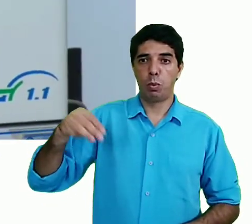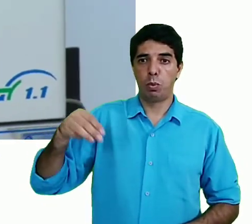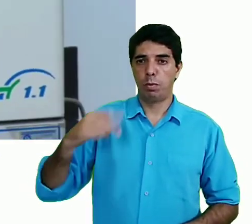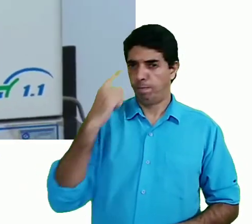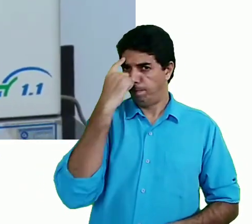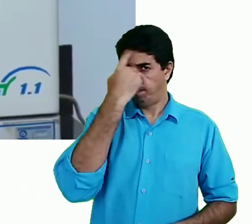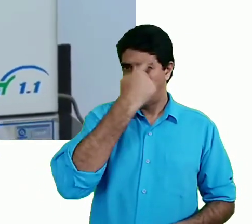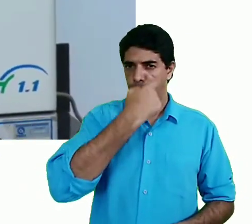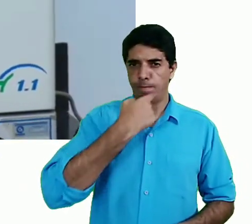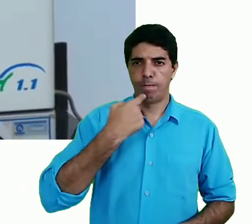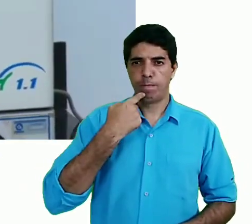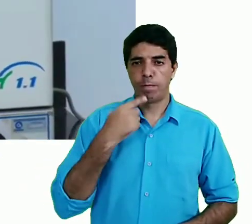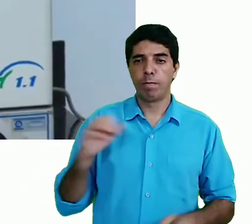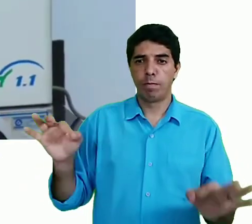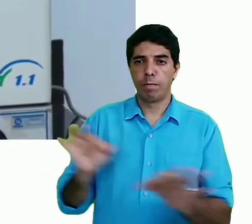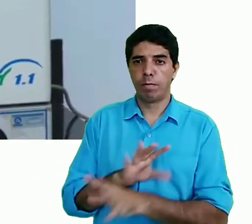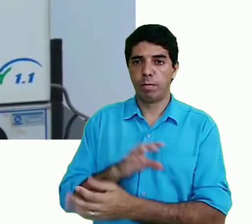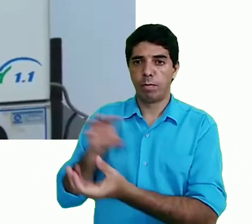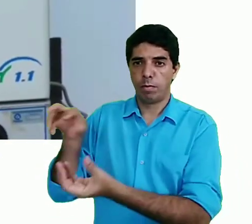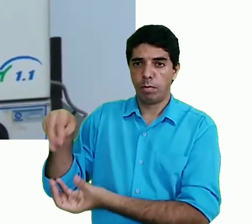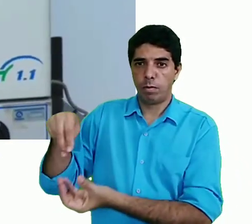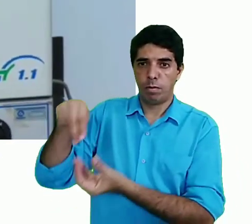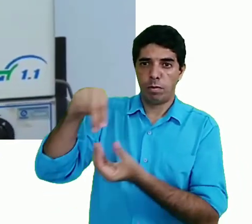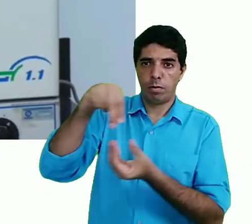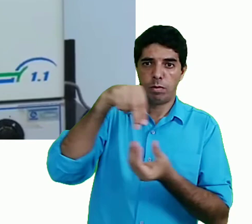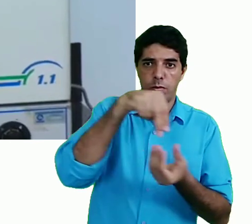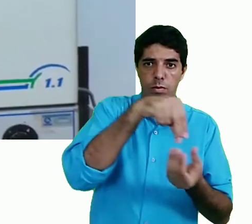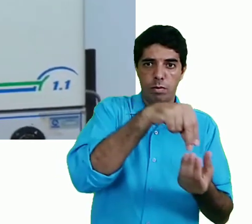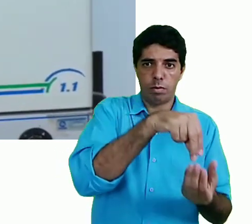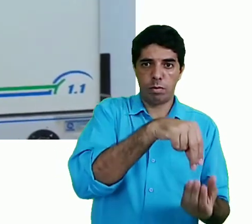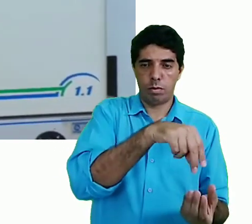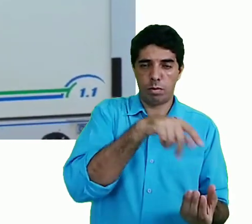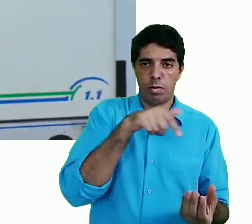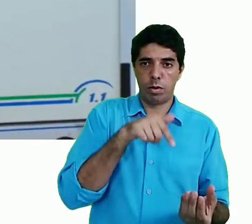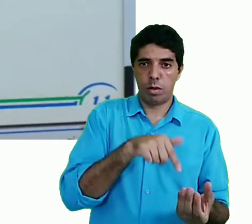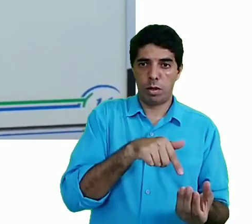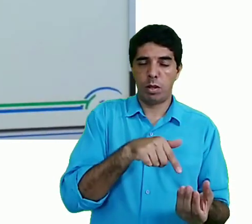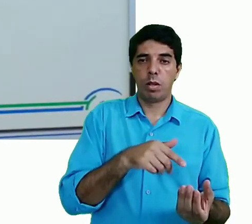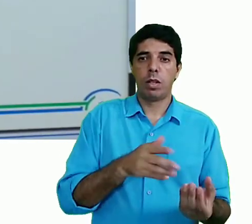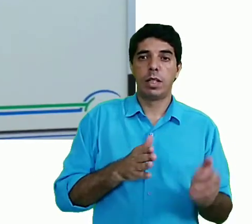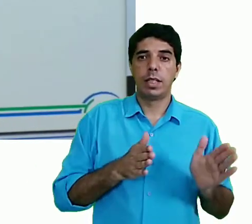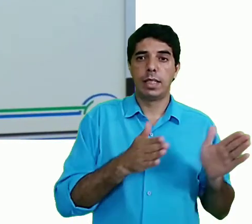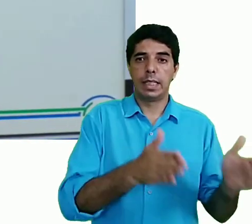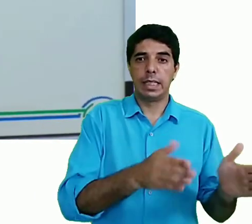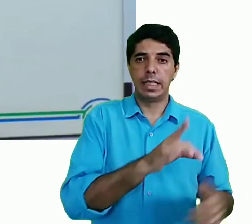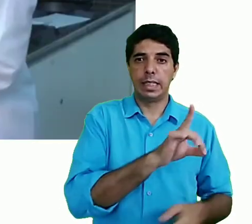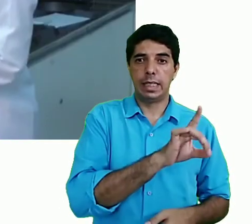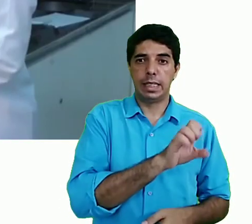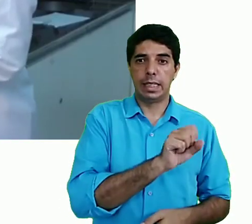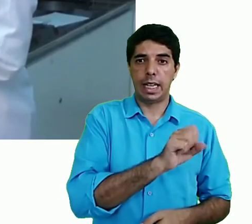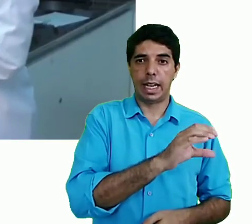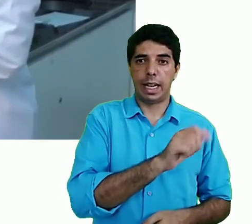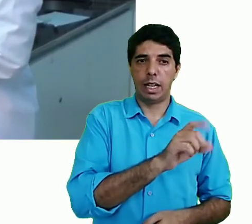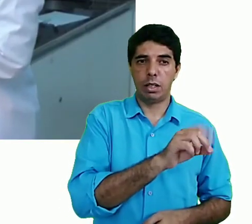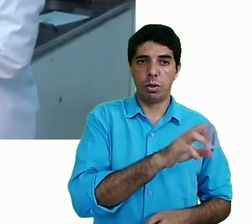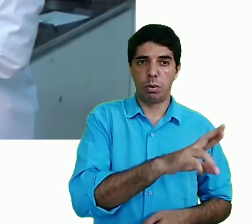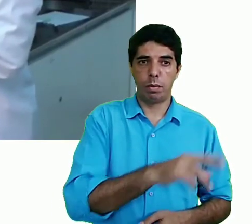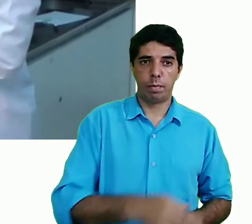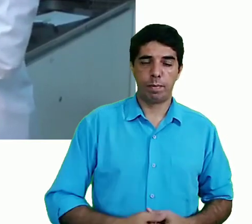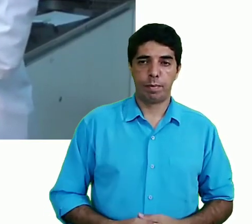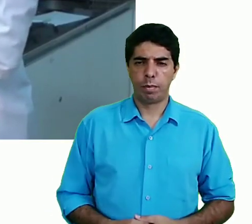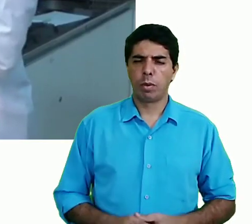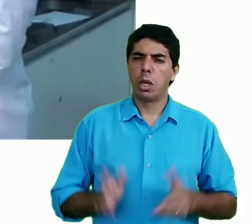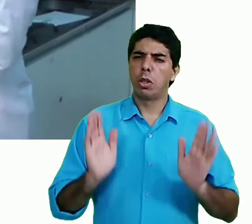para que eu possa depois transferir essa cápsula para o dissecador e depois para a balança analítica. Nessa